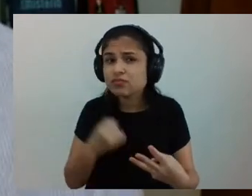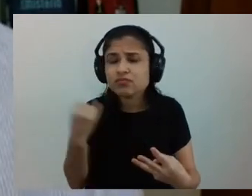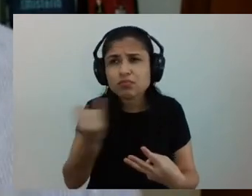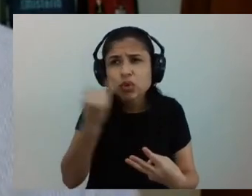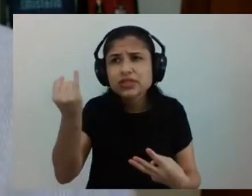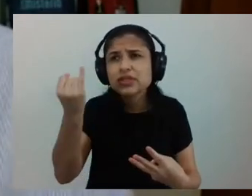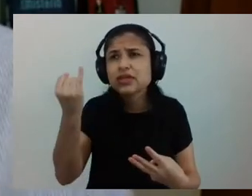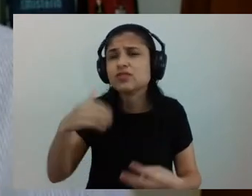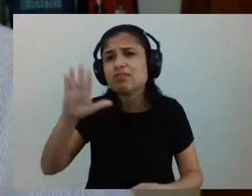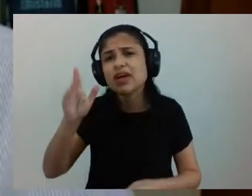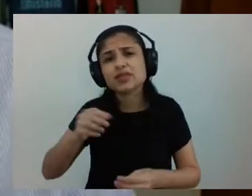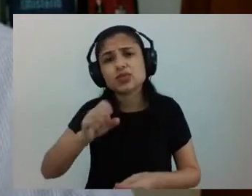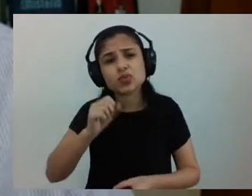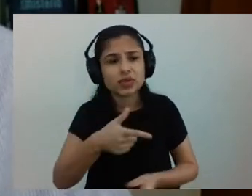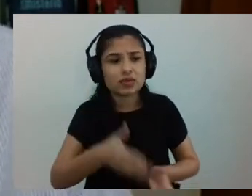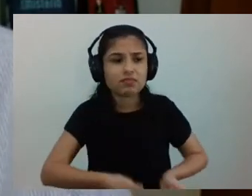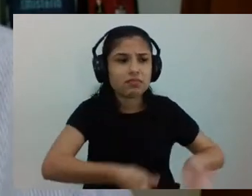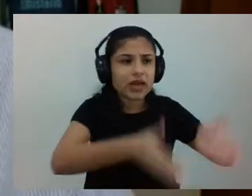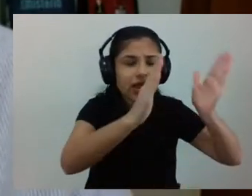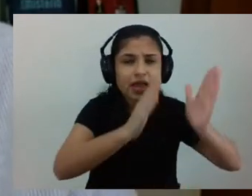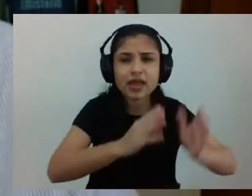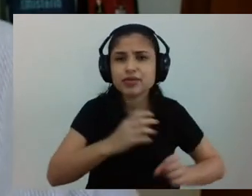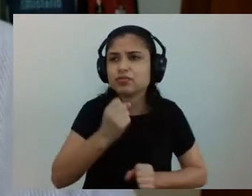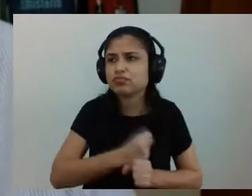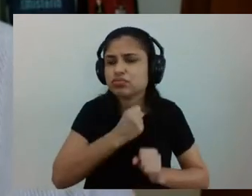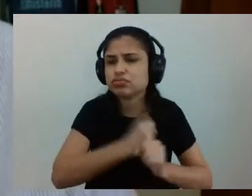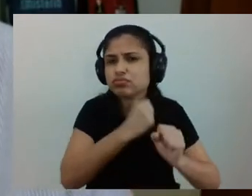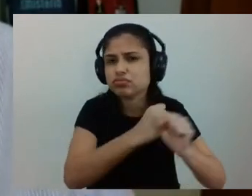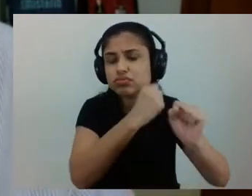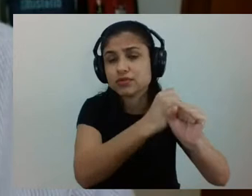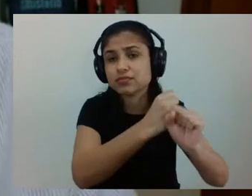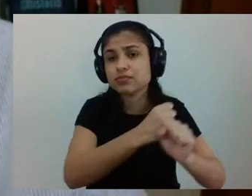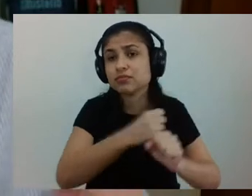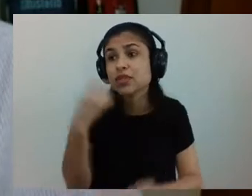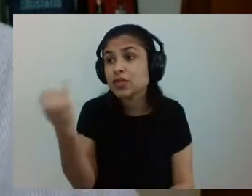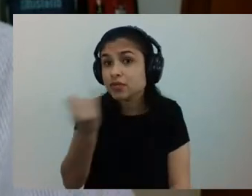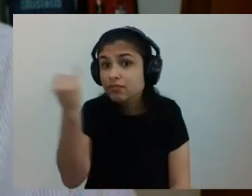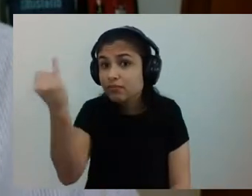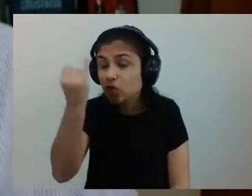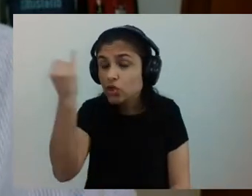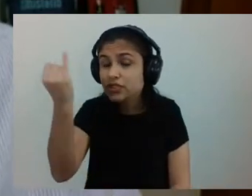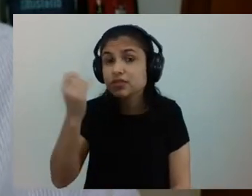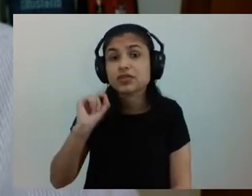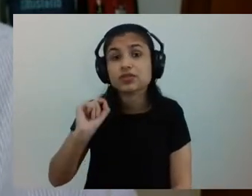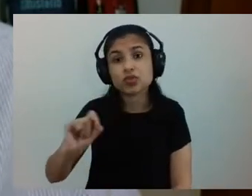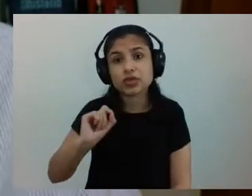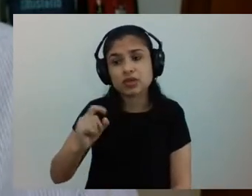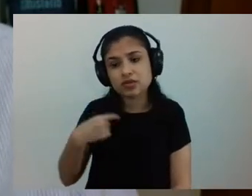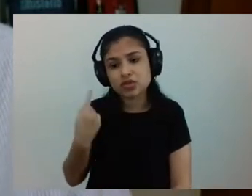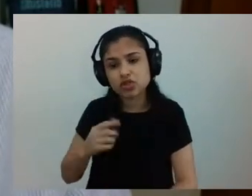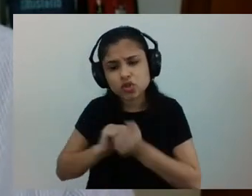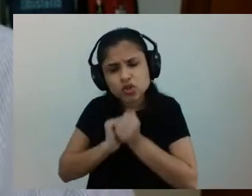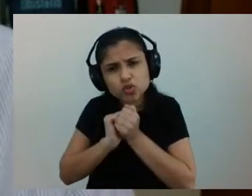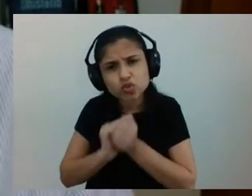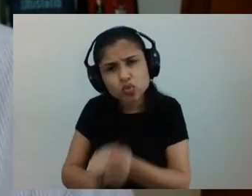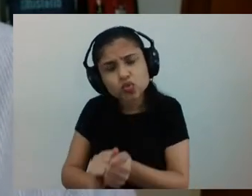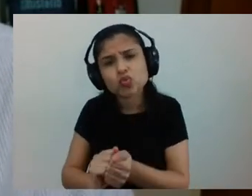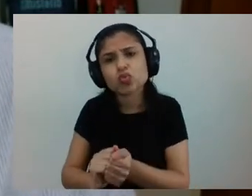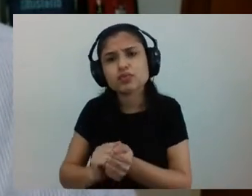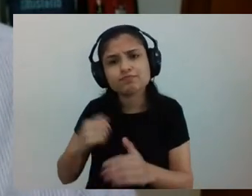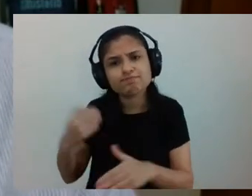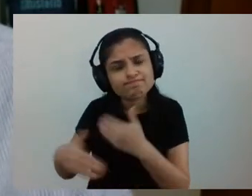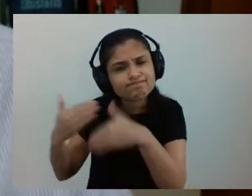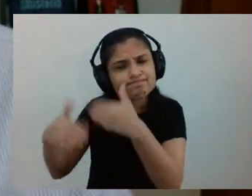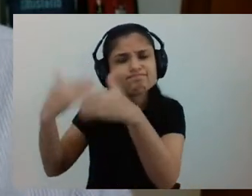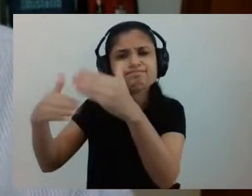do que qualquer obra. O mais importante é que a gente possa juntos avançar e fazer a UFSCar o que